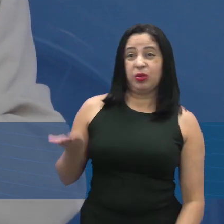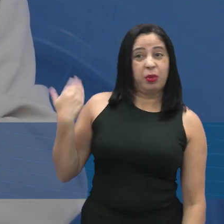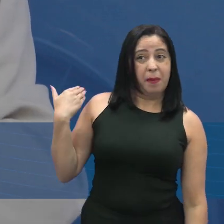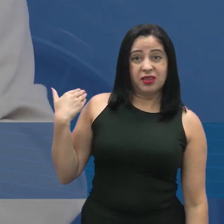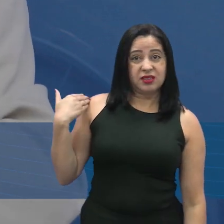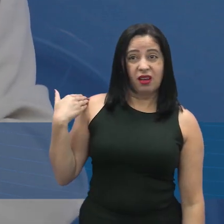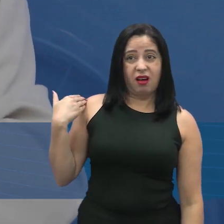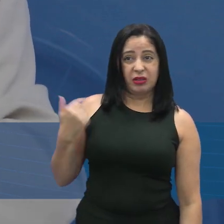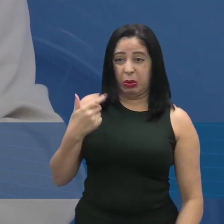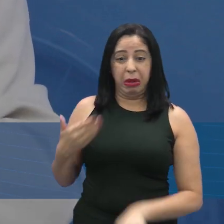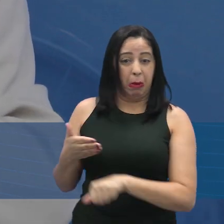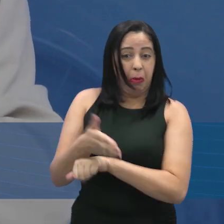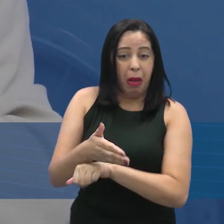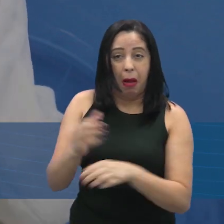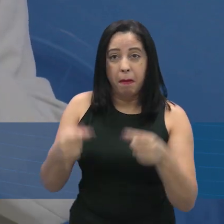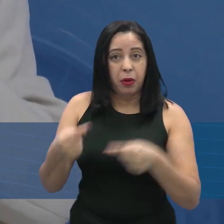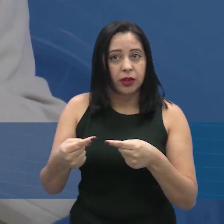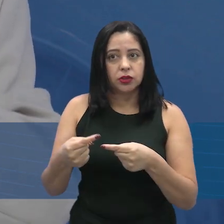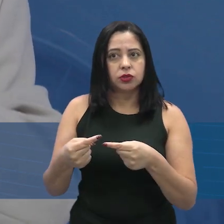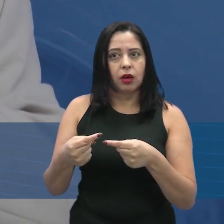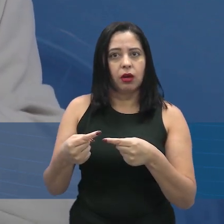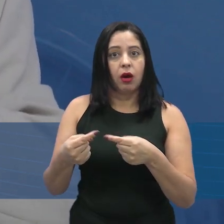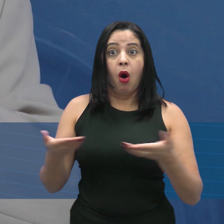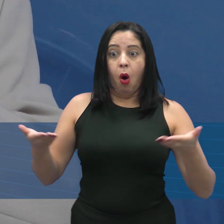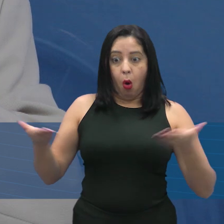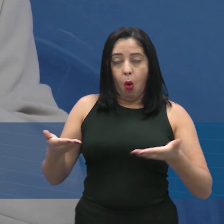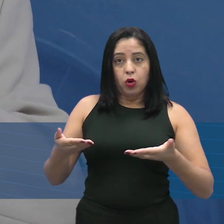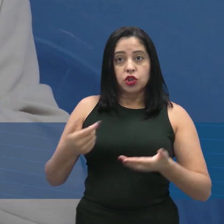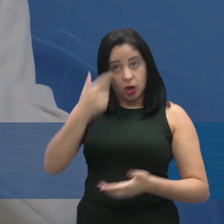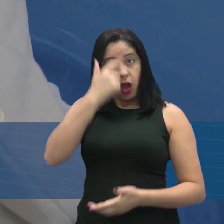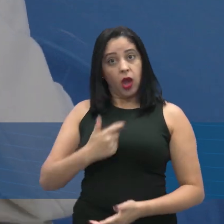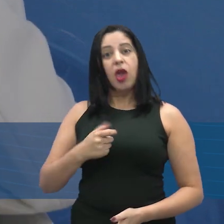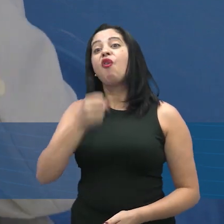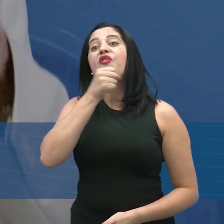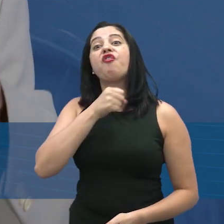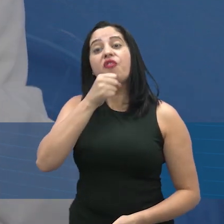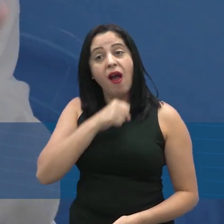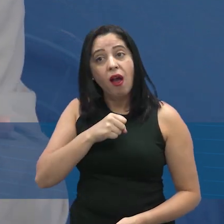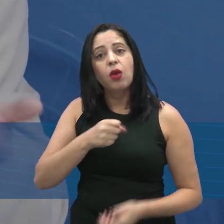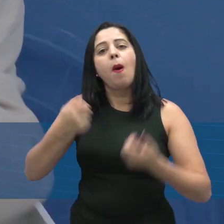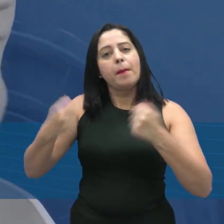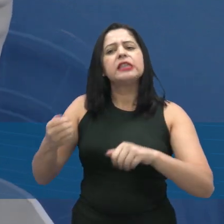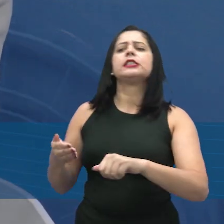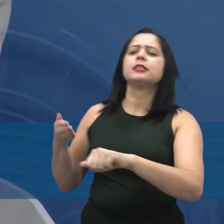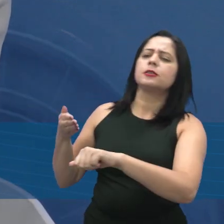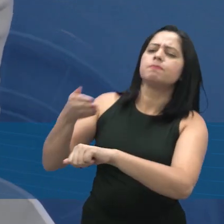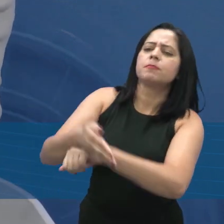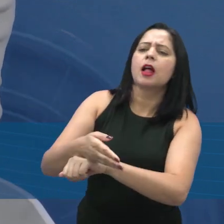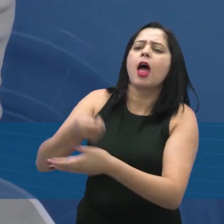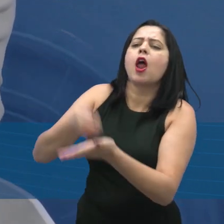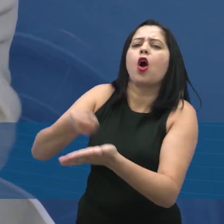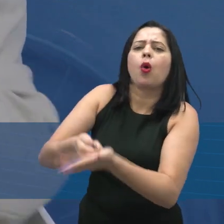não participei da atividade política, então hoje, na velhice, é aí que eu vou me interessar em cobrar aquilo que eu não fiz